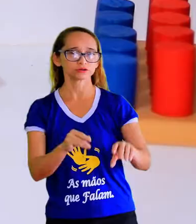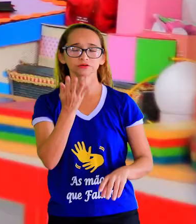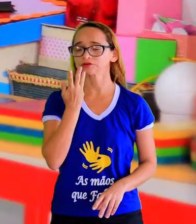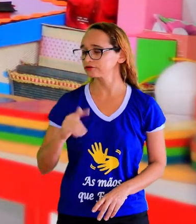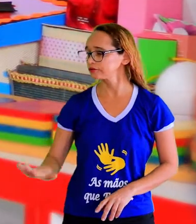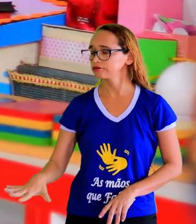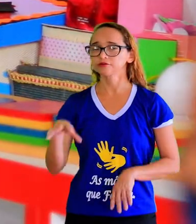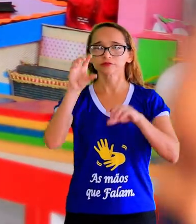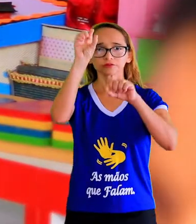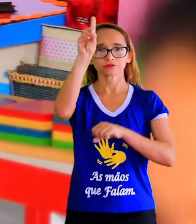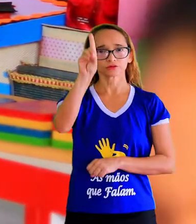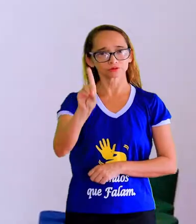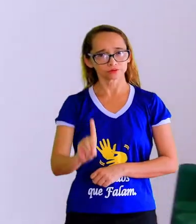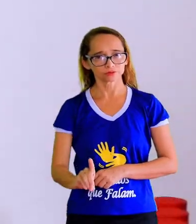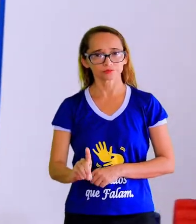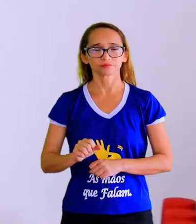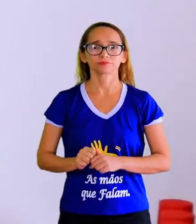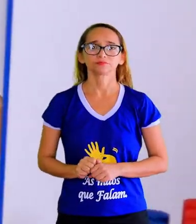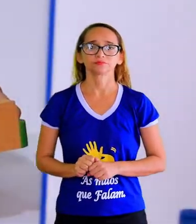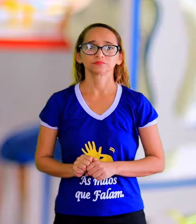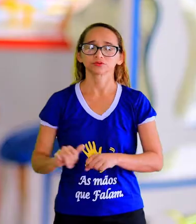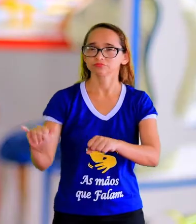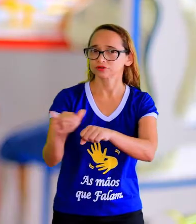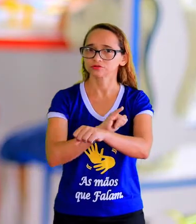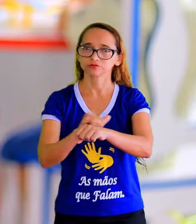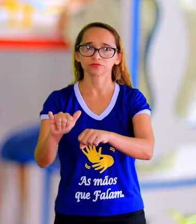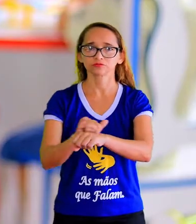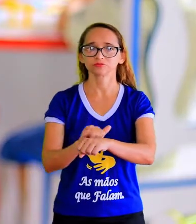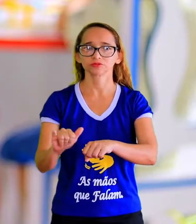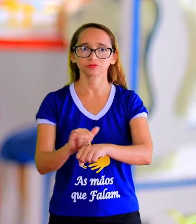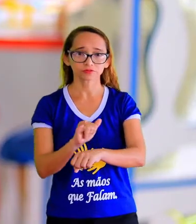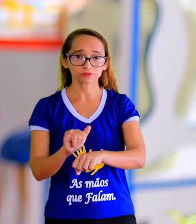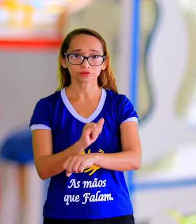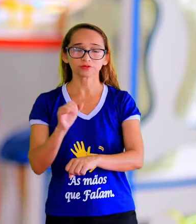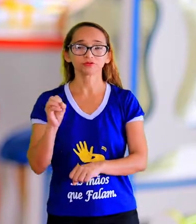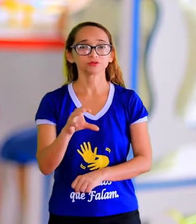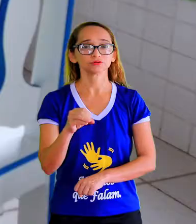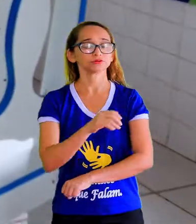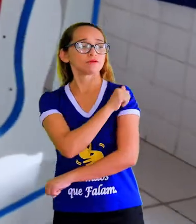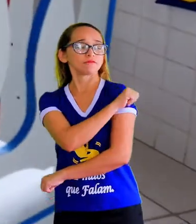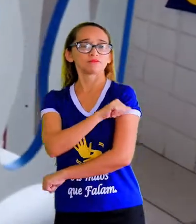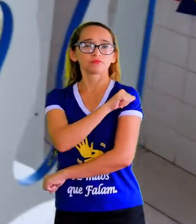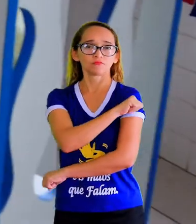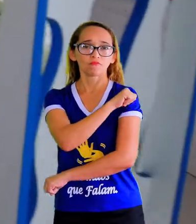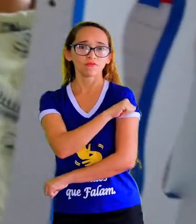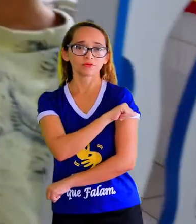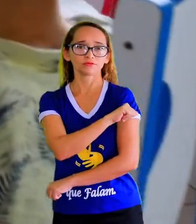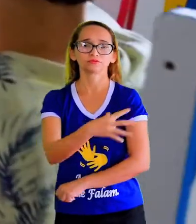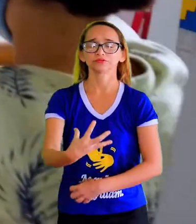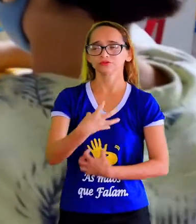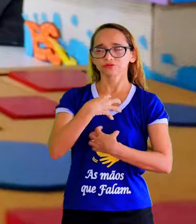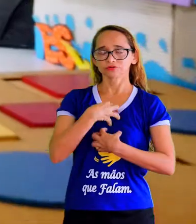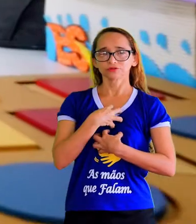para crianças com necessidades educacionais especiais. Uma nova maneira de um fazer pedagógico para desenvolver